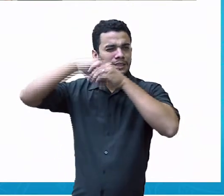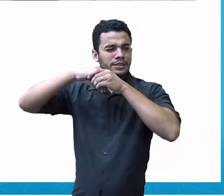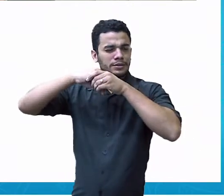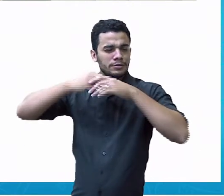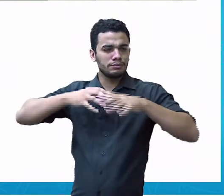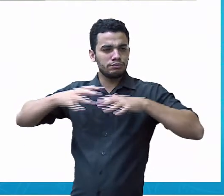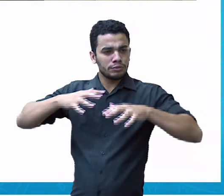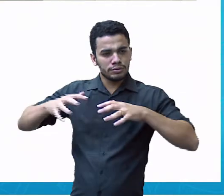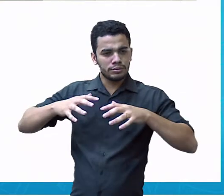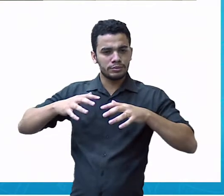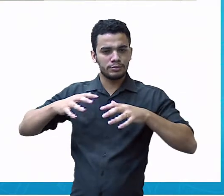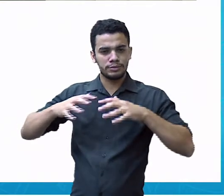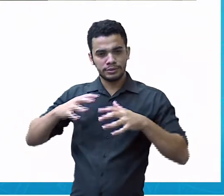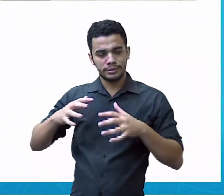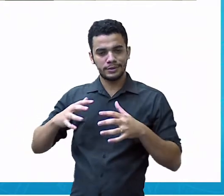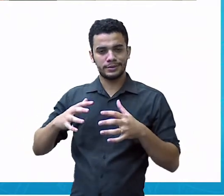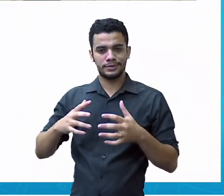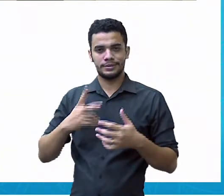nervoso.